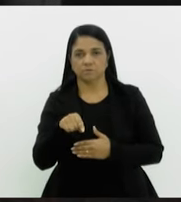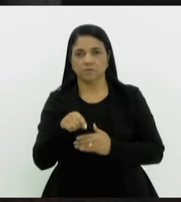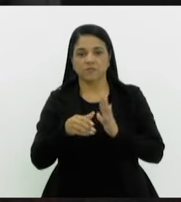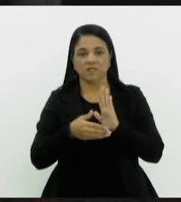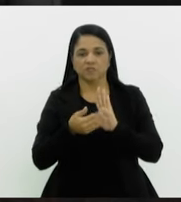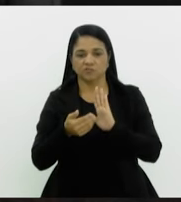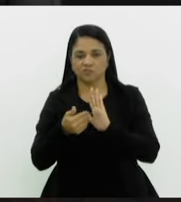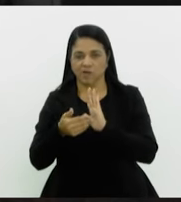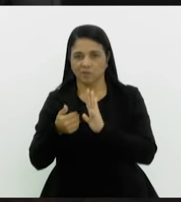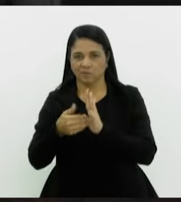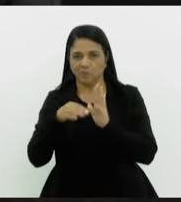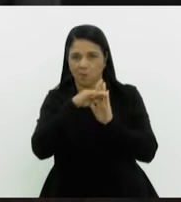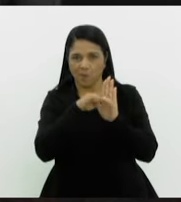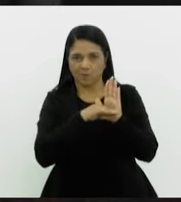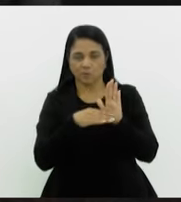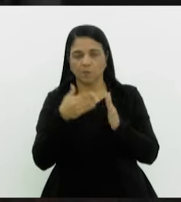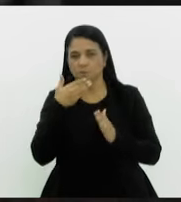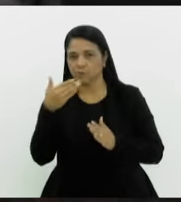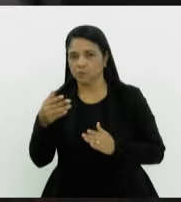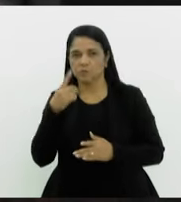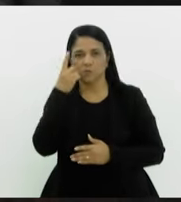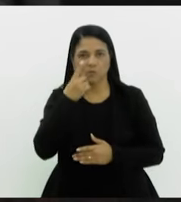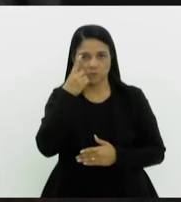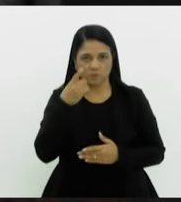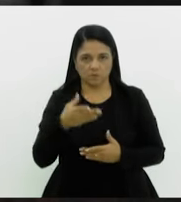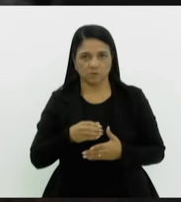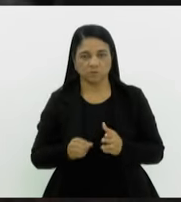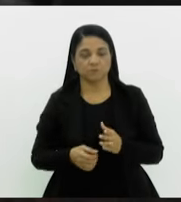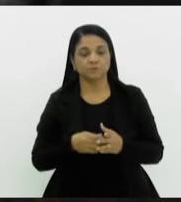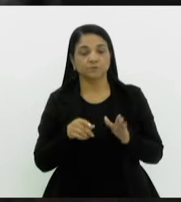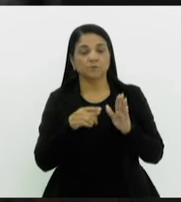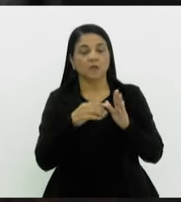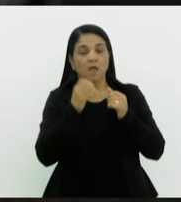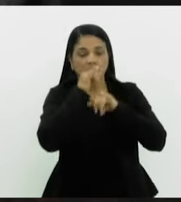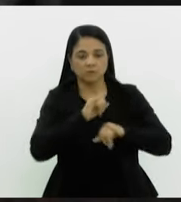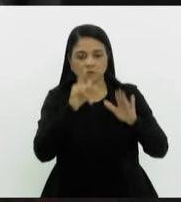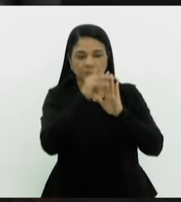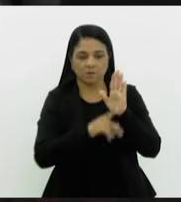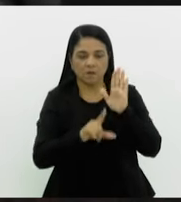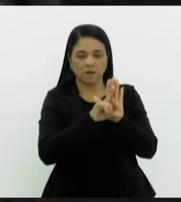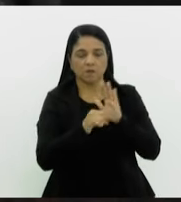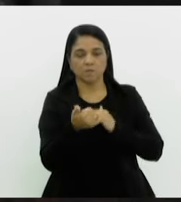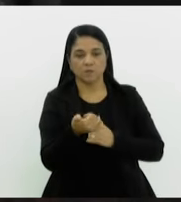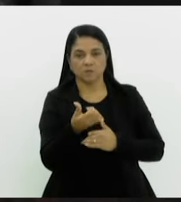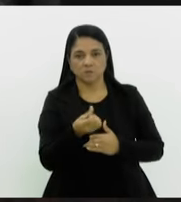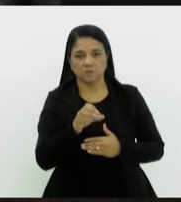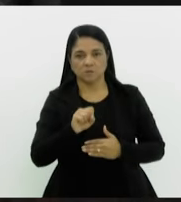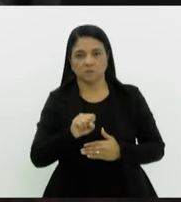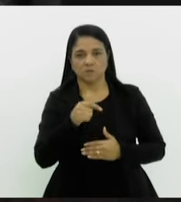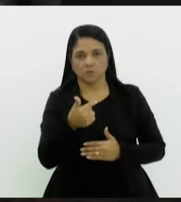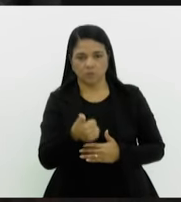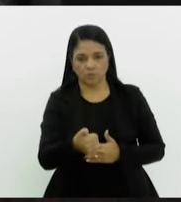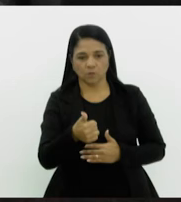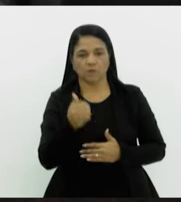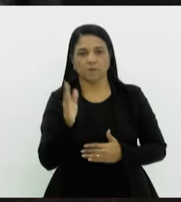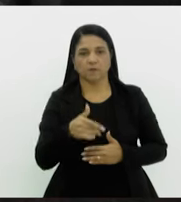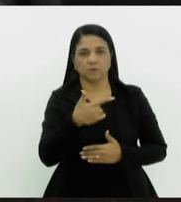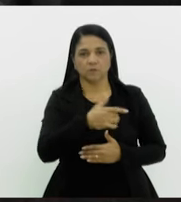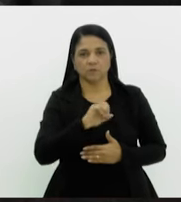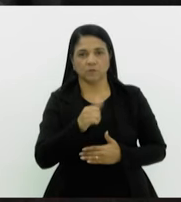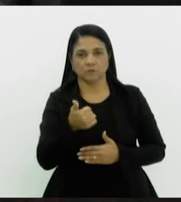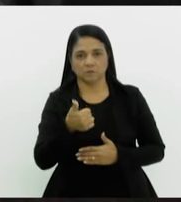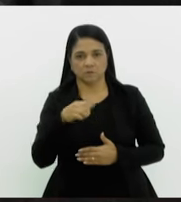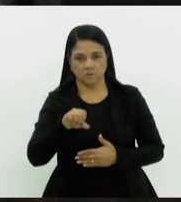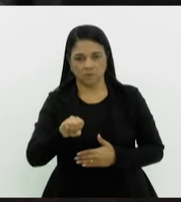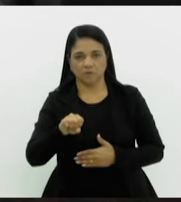retirado de pauta a pedido do próprio autor. Anuncio projeto de lei número 1.681, de